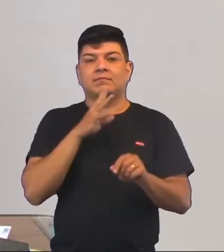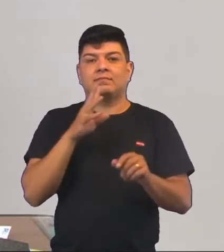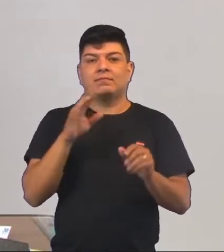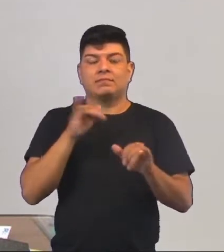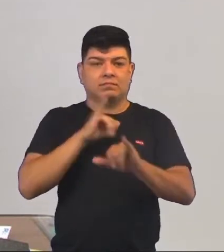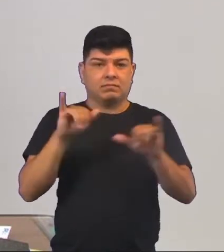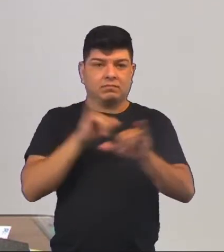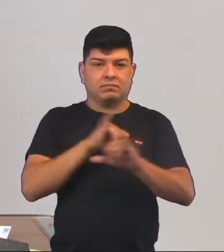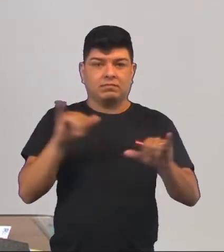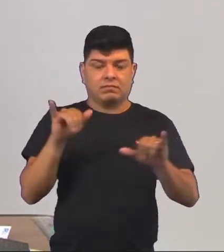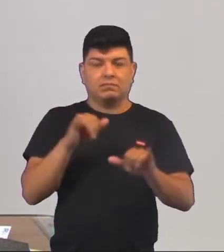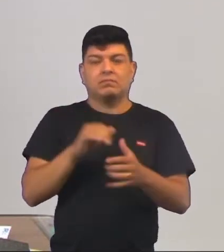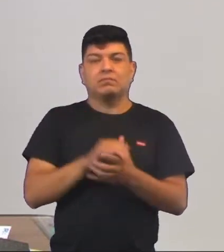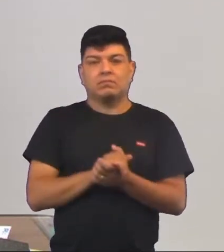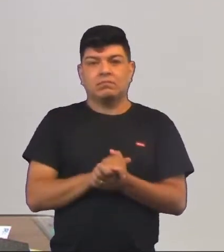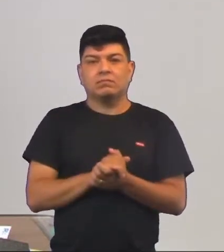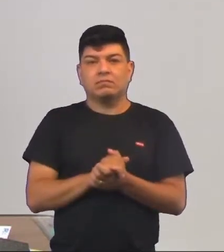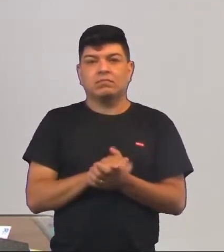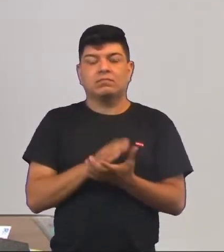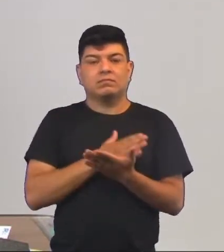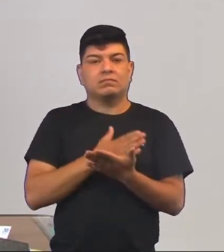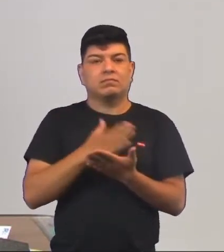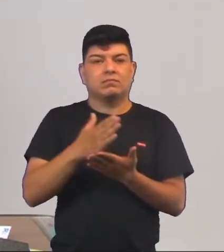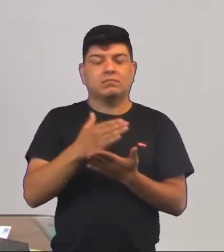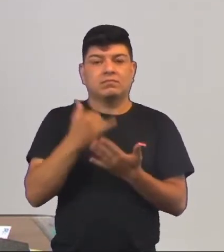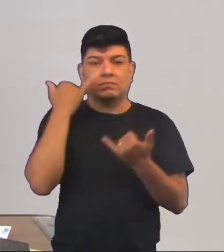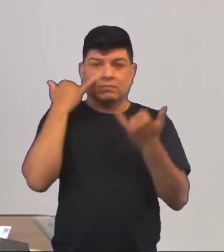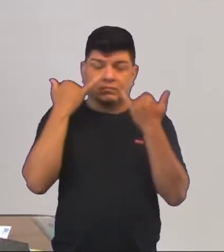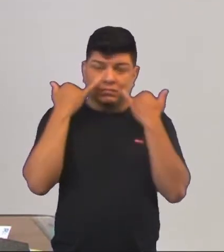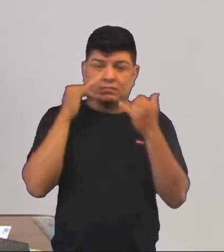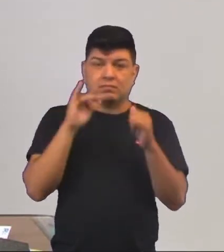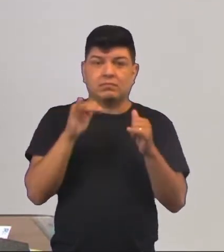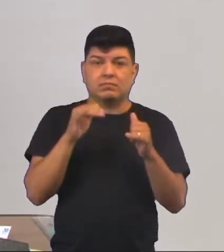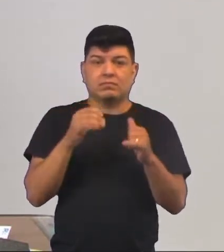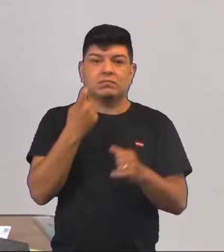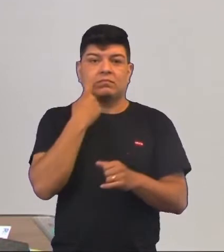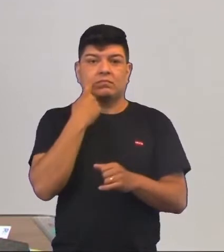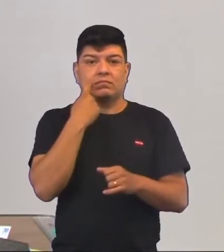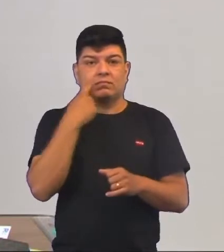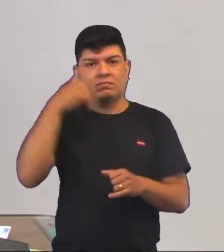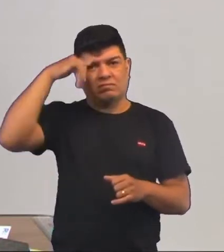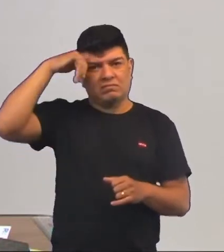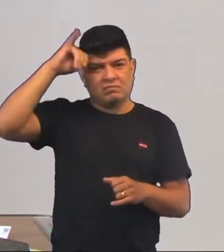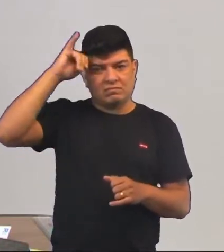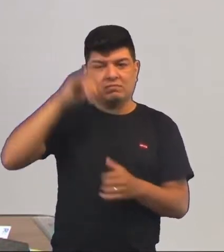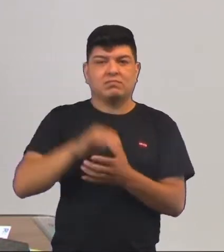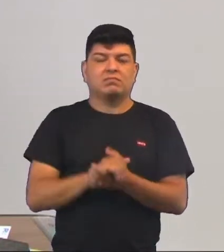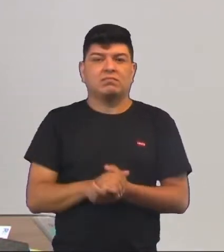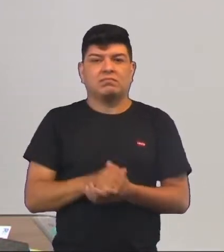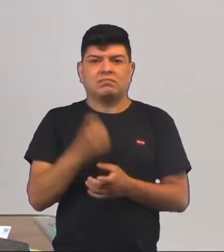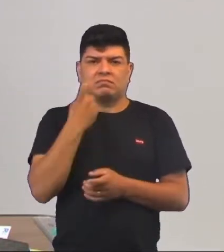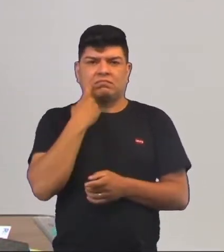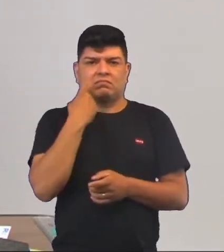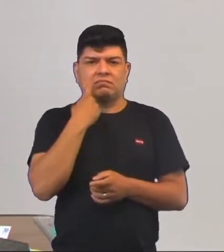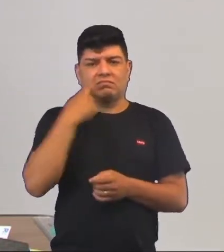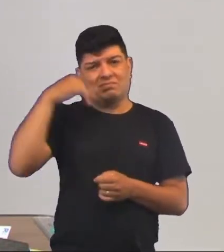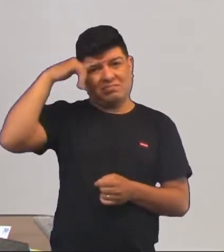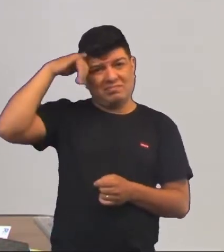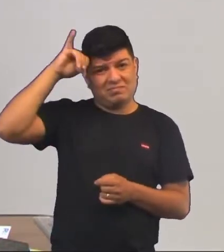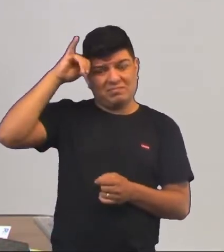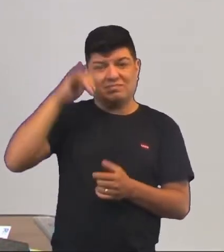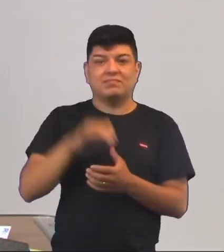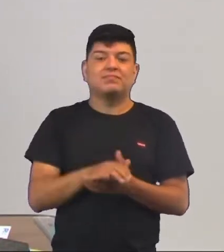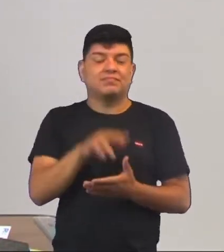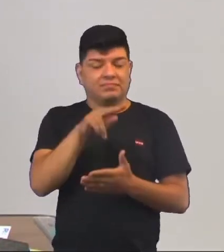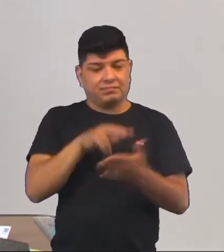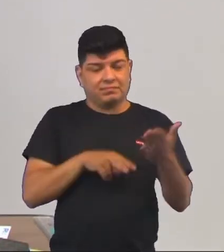fatos noticiados. E vamos começar com uma notícia sobre um peixe-boi. Ouviram falar já sobre o peixe-boi? Vamos